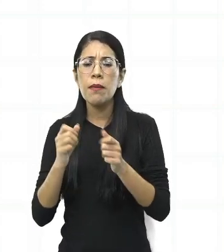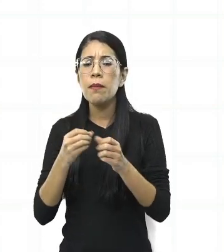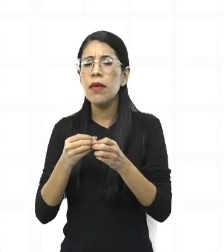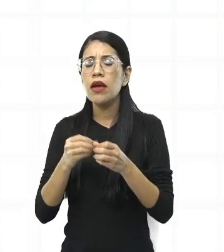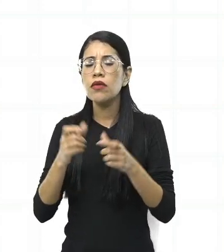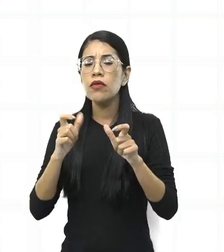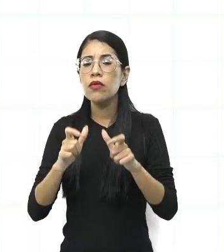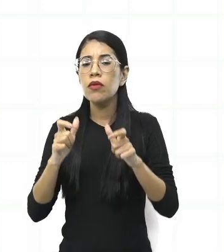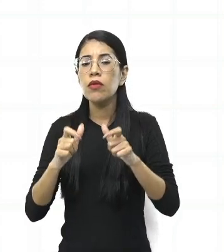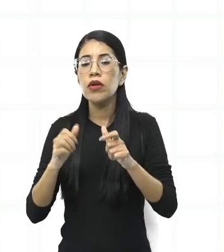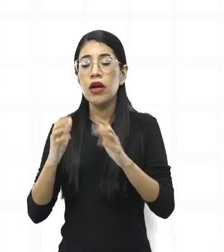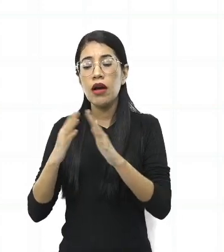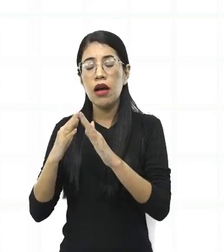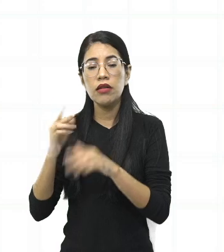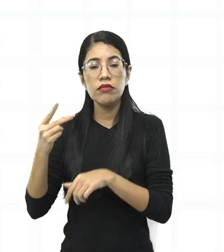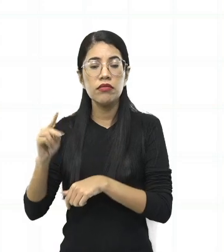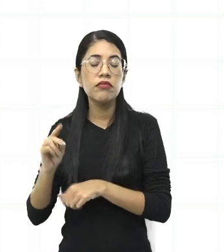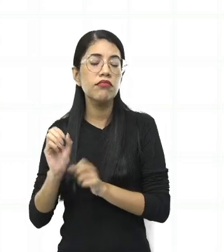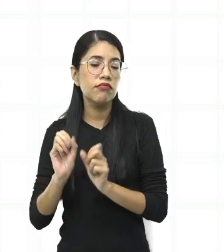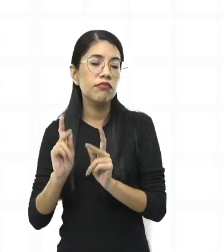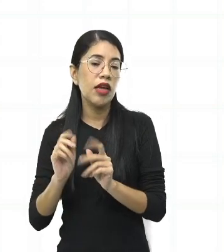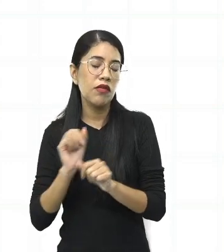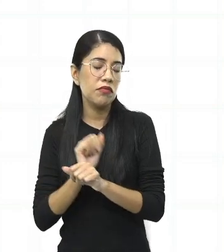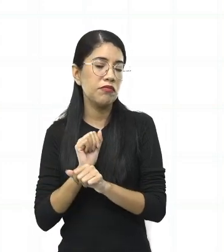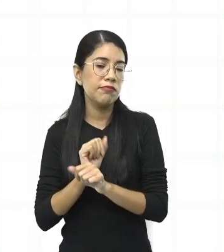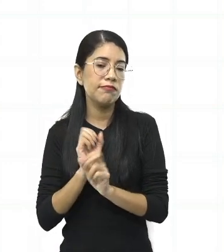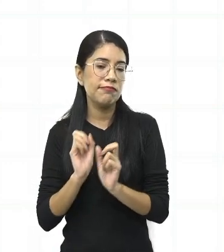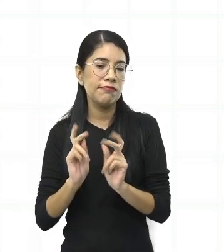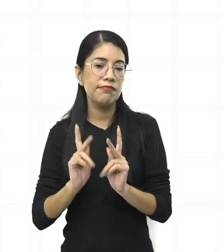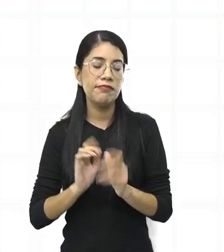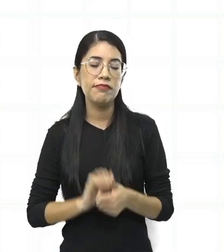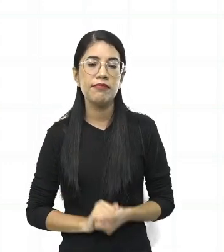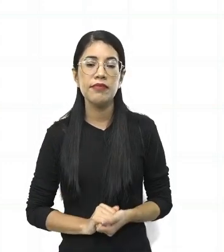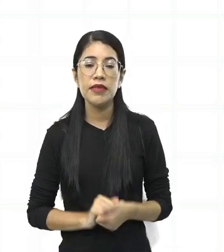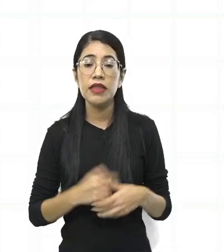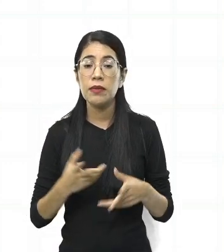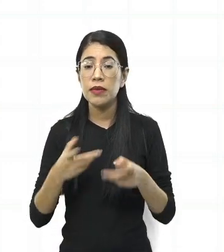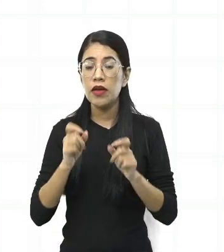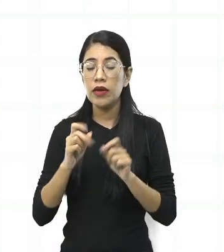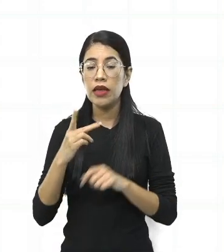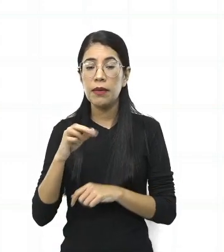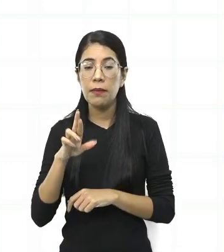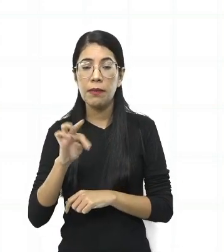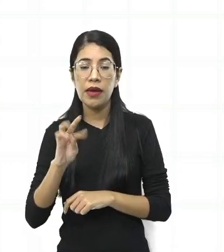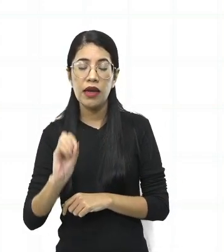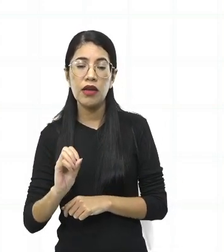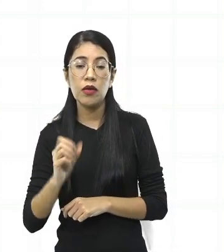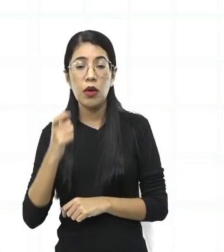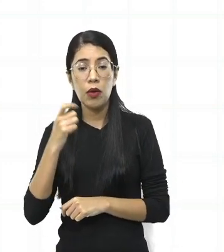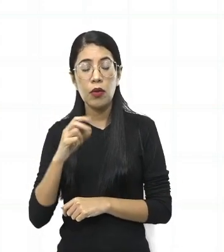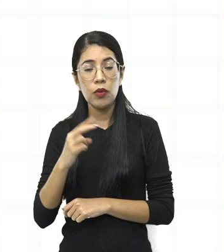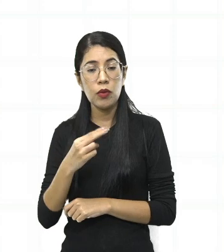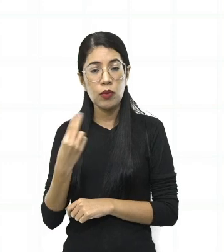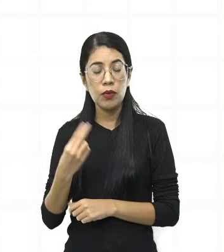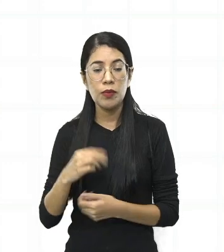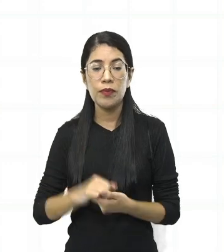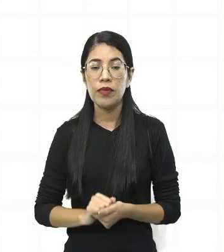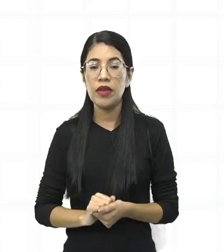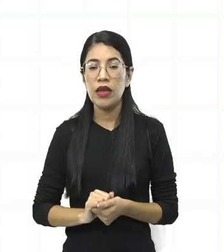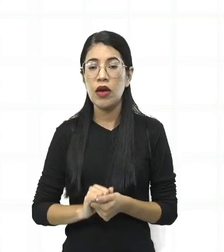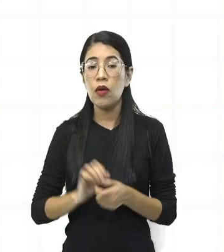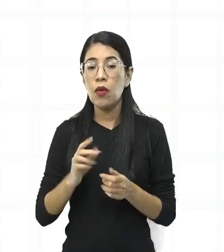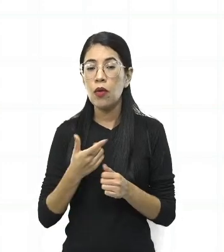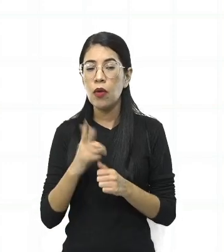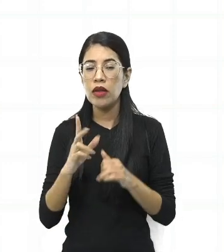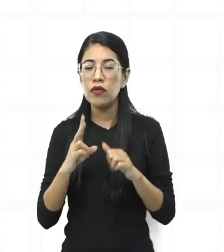onde? Ah, da sua casa. Que legal. Então, vou te esperar. Então, perceba, ó, que perto é meu nome. O que é nome aí no caso? Tudo que não é